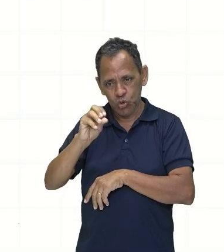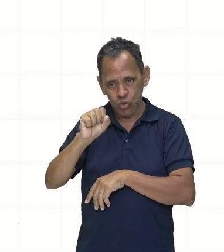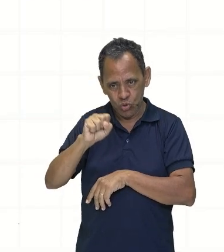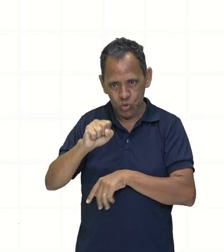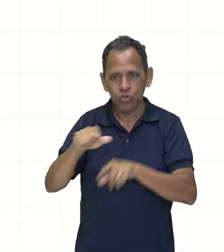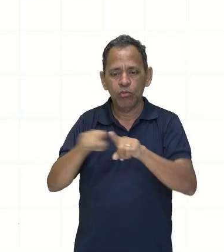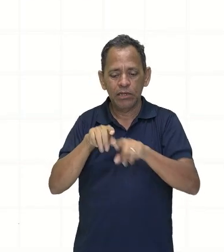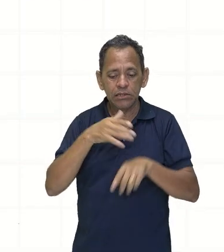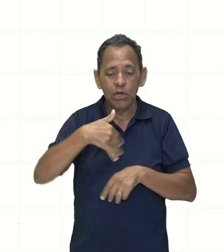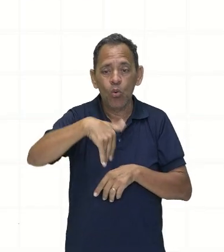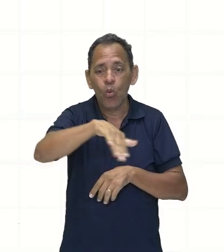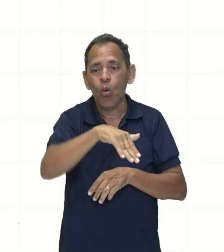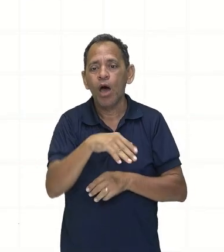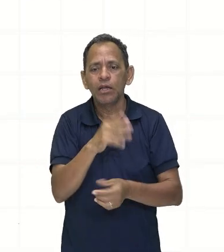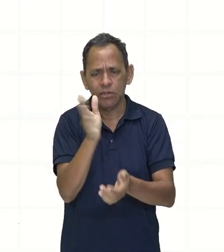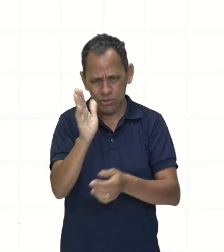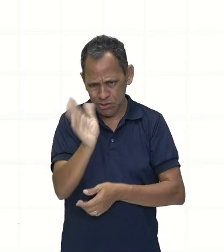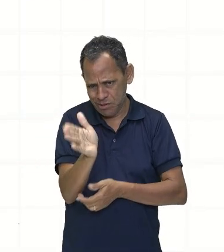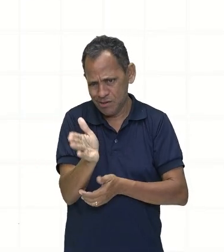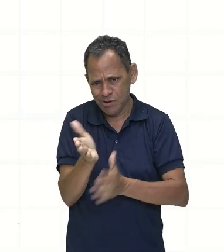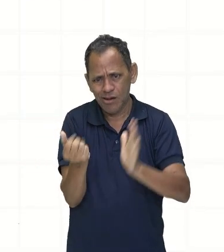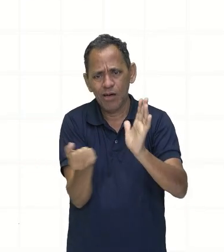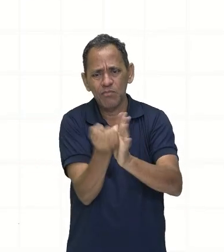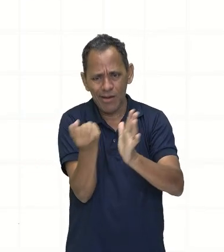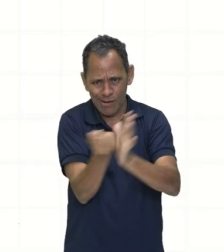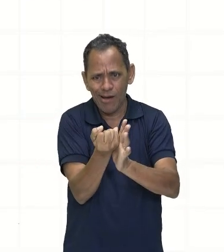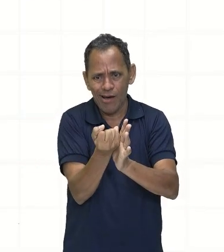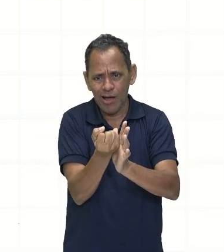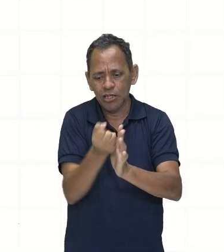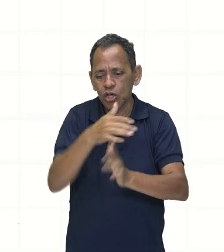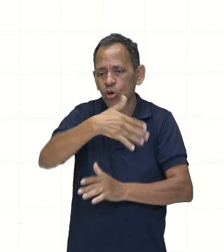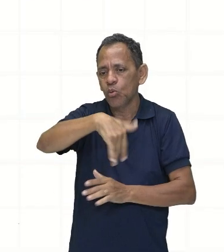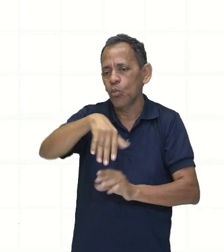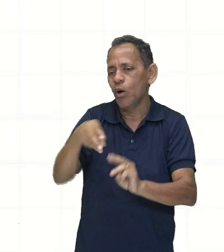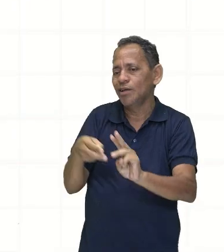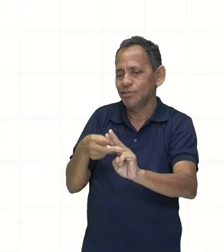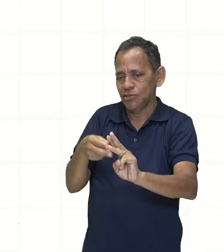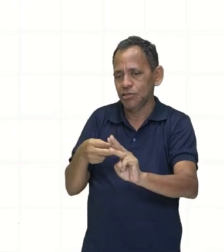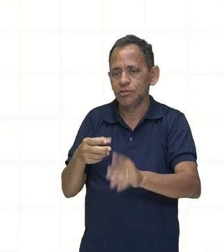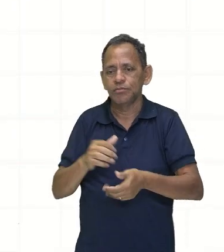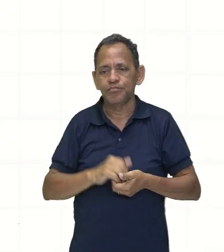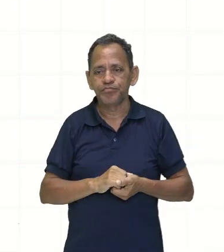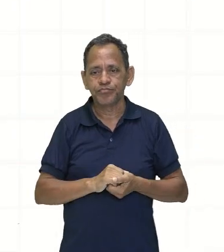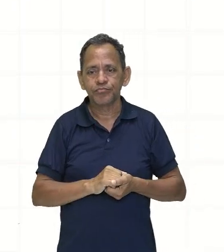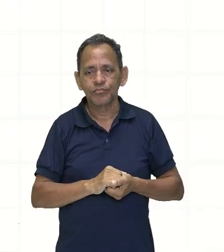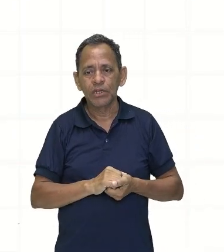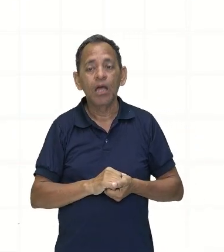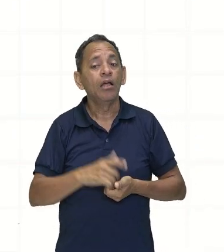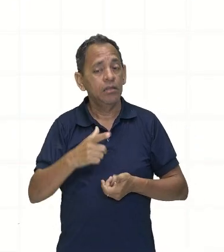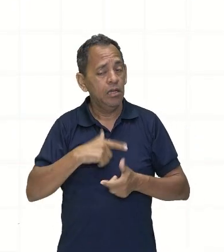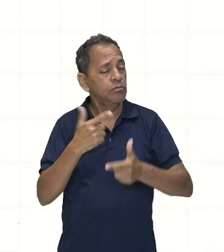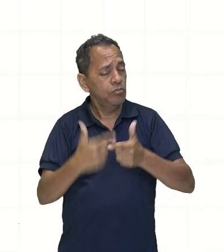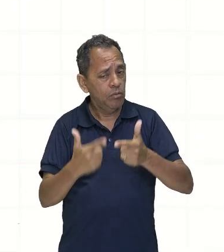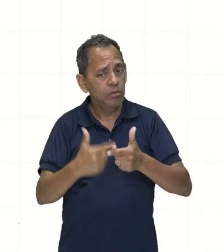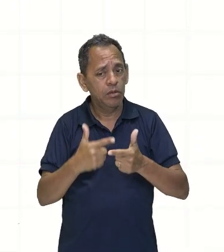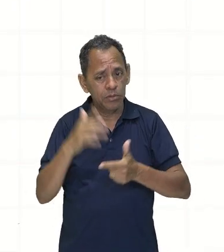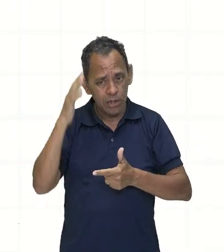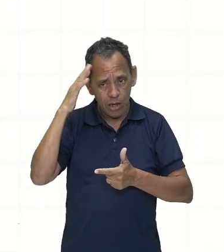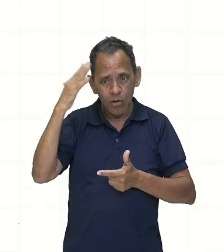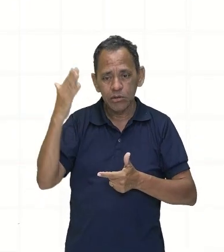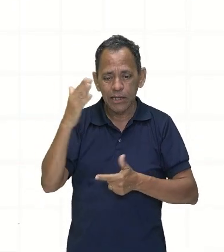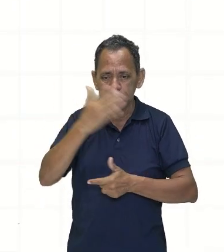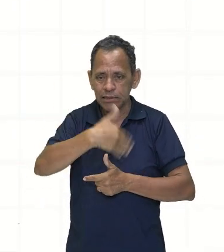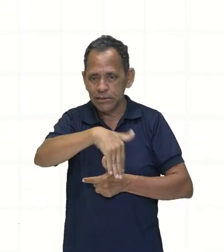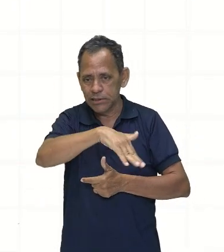territórios demarcados, né, como territórios indígenas. E aí nós temos esses problemas, né, que ocorrem nas terras